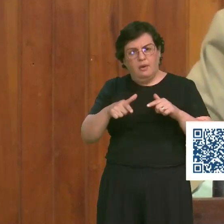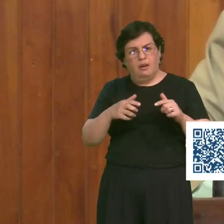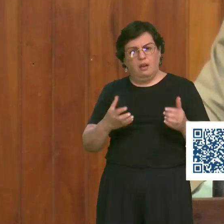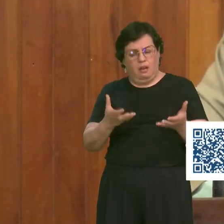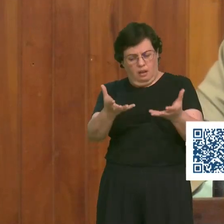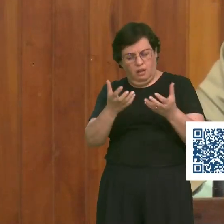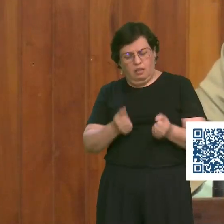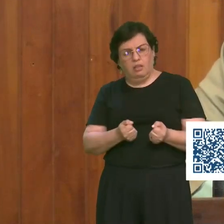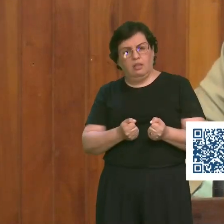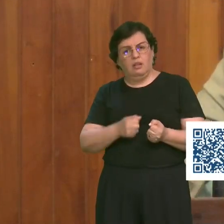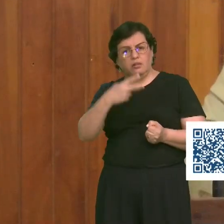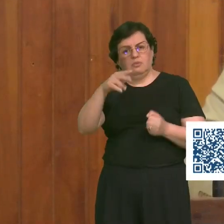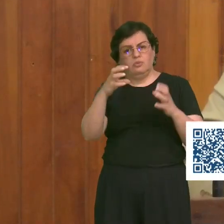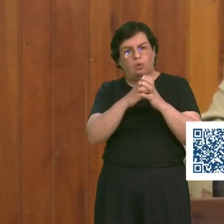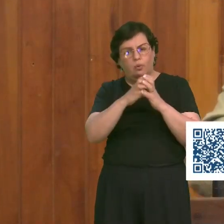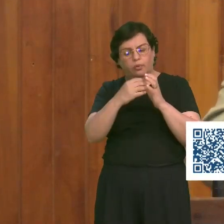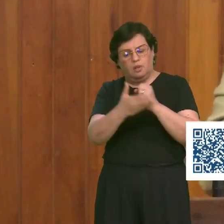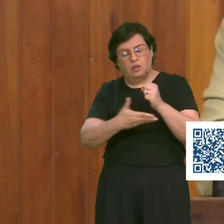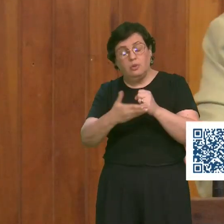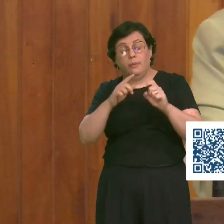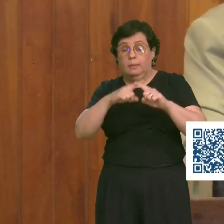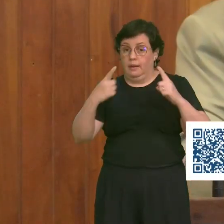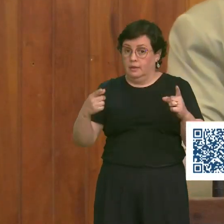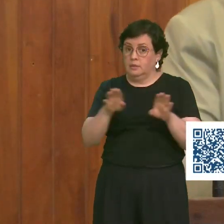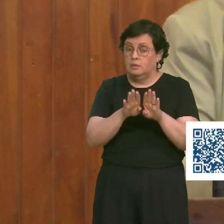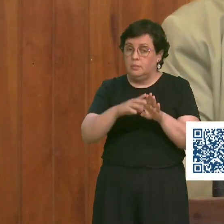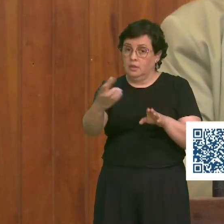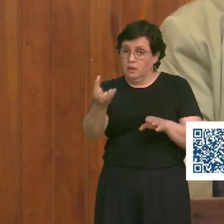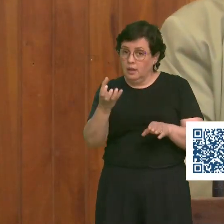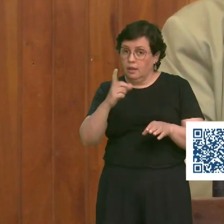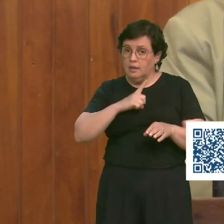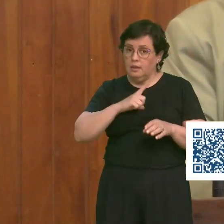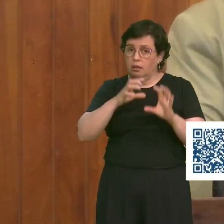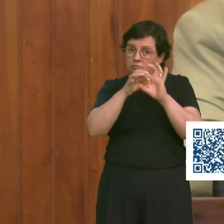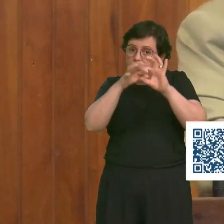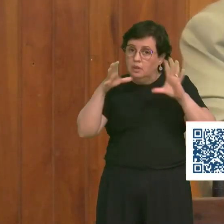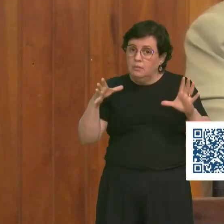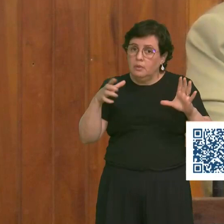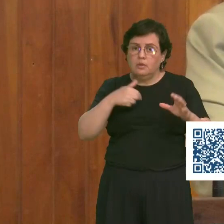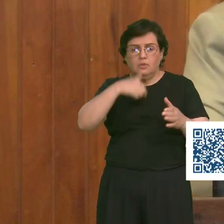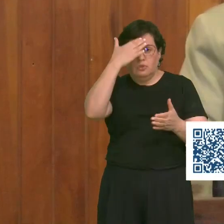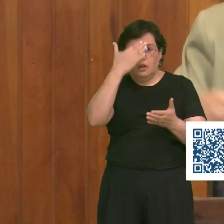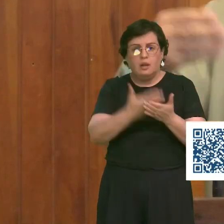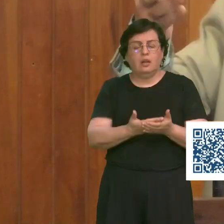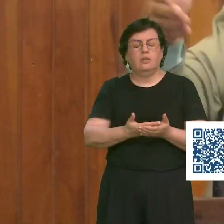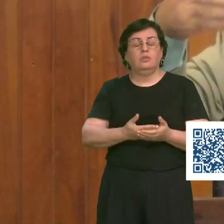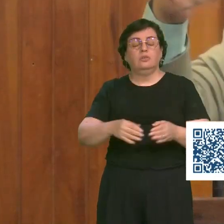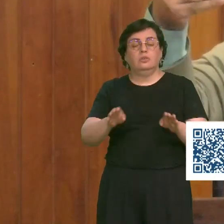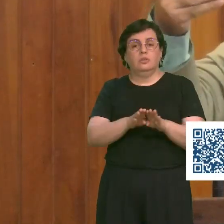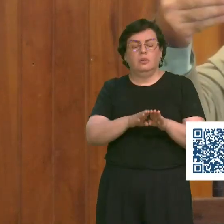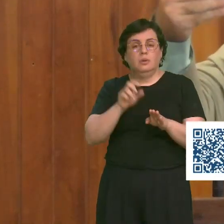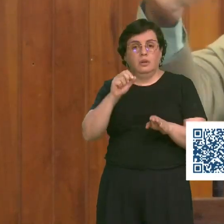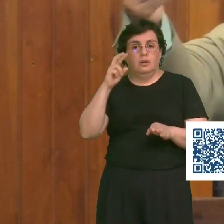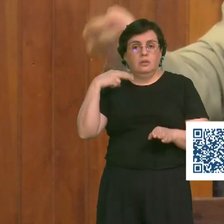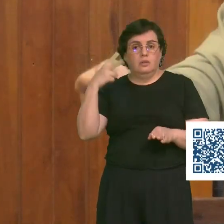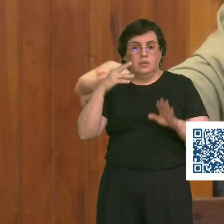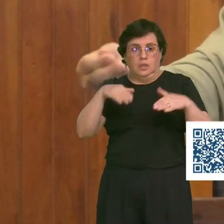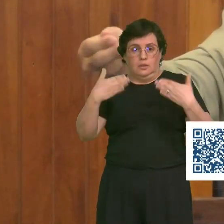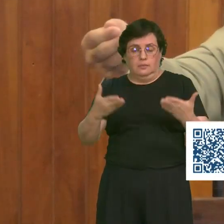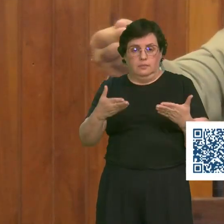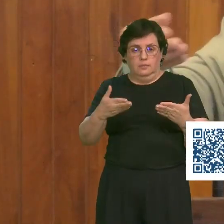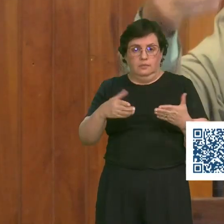quer atender sua base né mas também quer ter a liberdade eu tenho certeza também que um vereador quando indica um